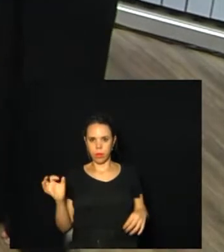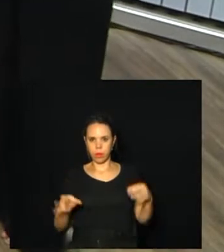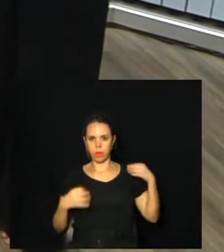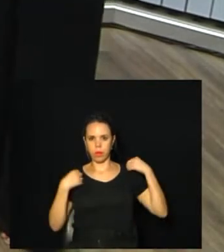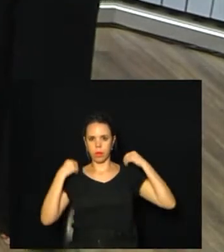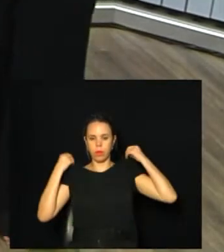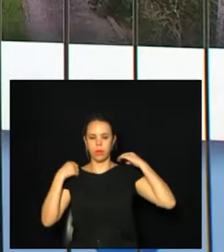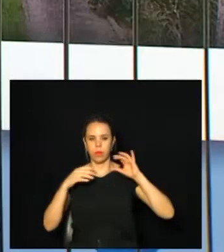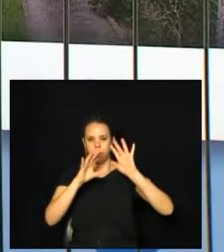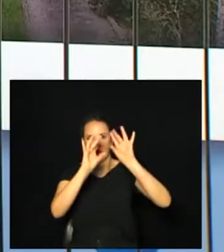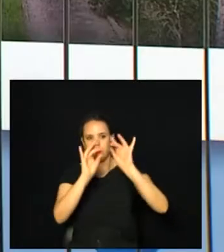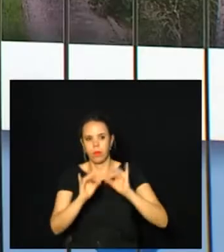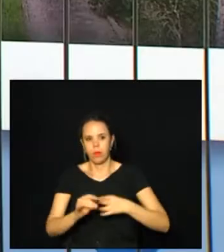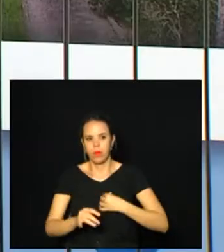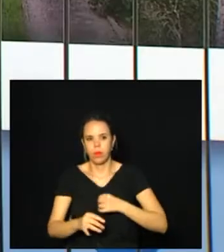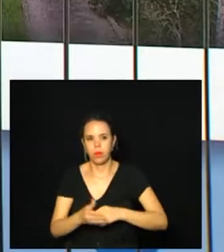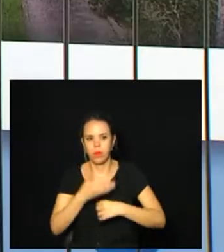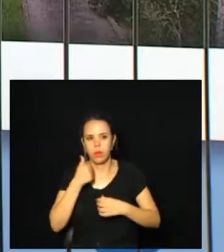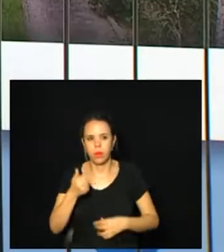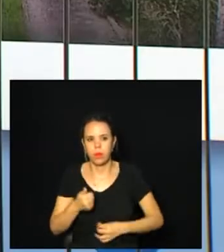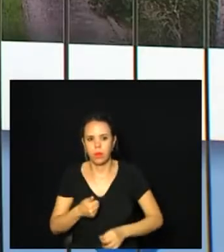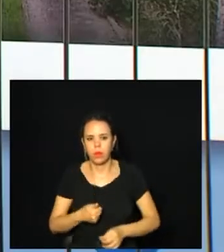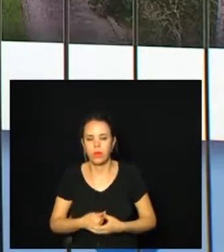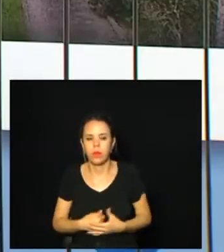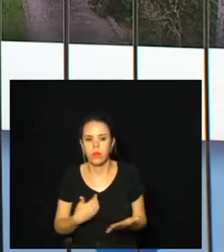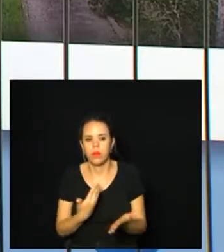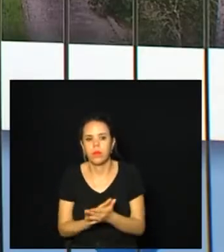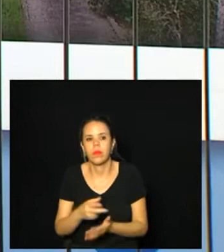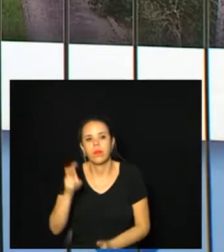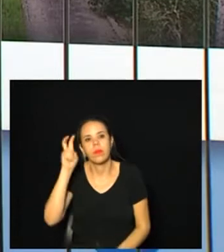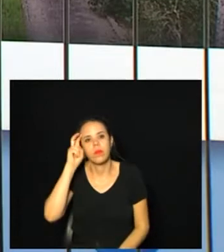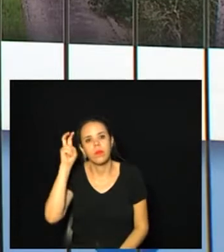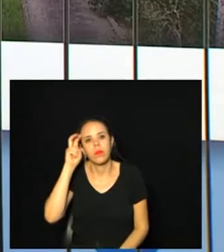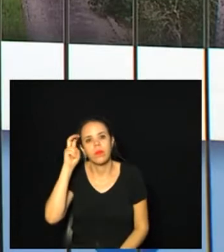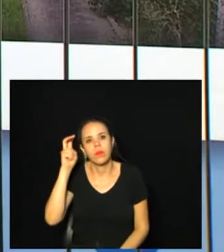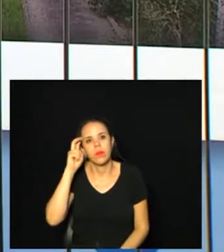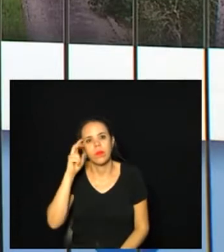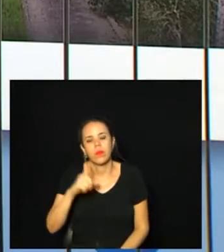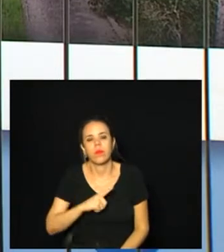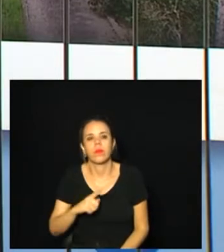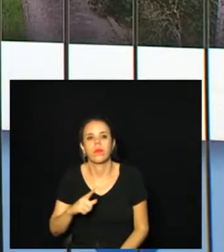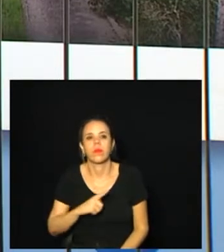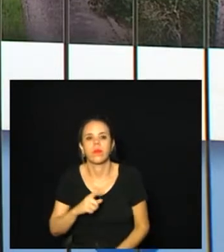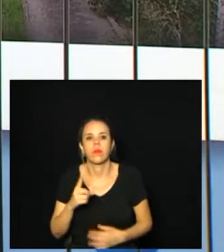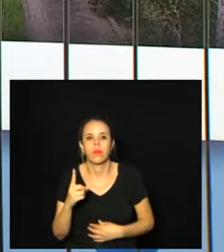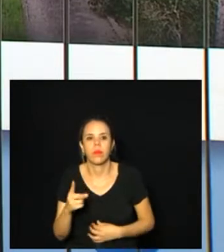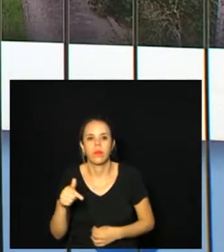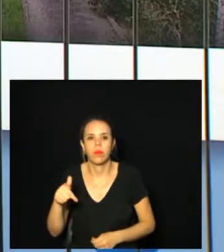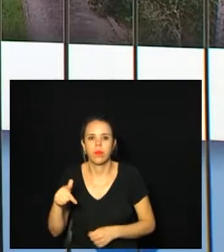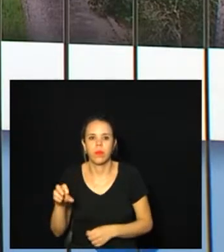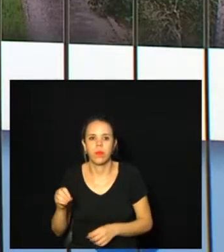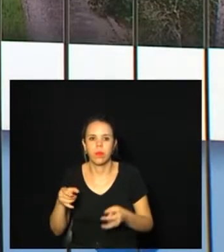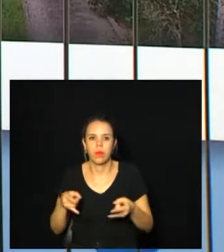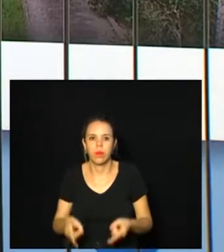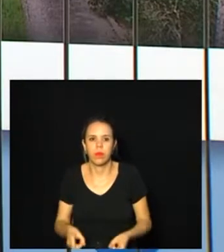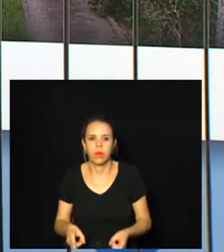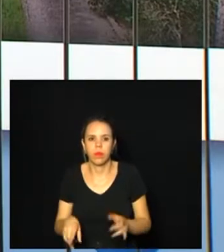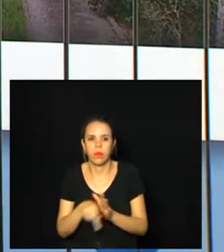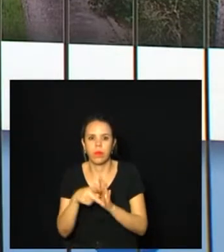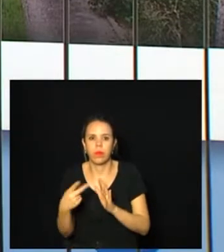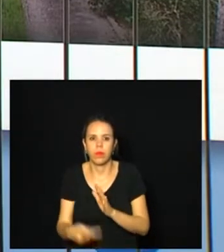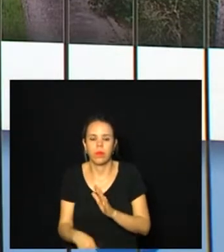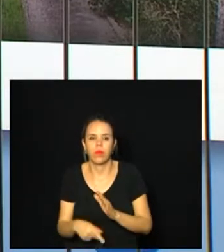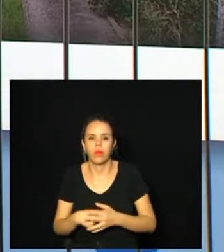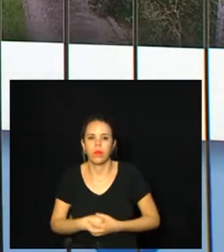58,24%, eu vou detalhar um pouco melhor. Até esta quinta-feira, nós tínhamos 170 leitos